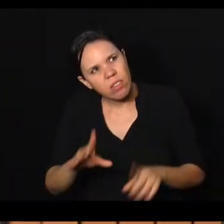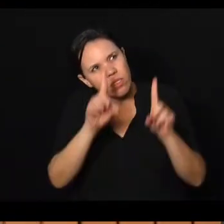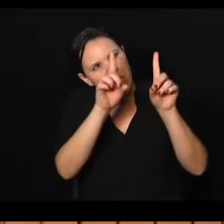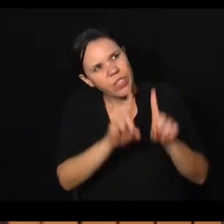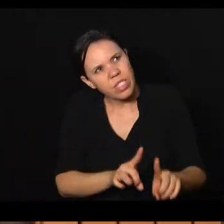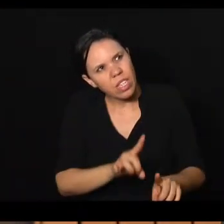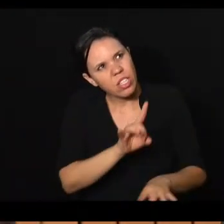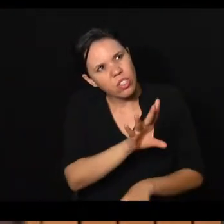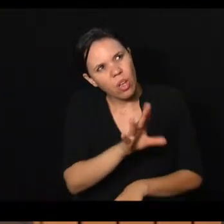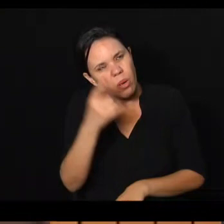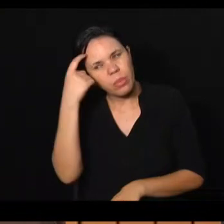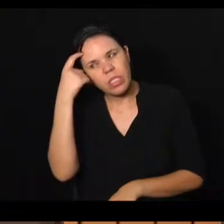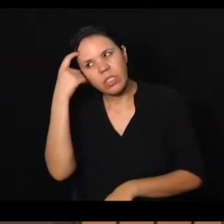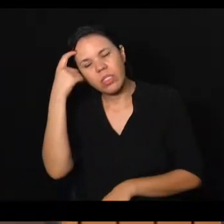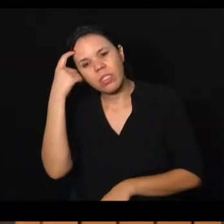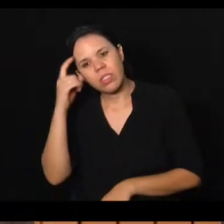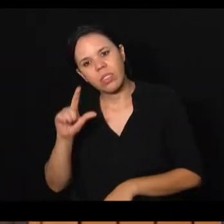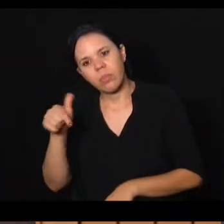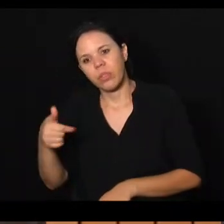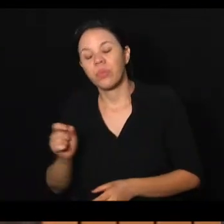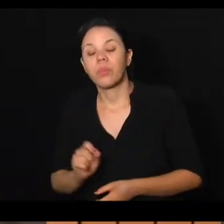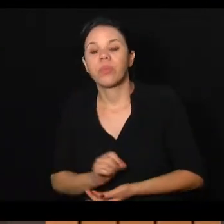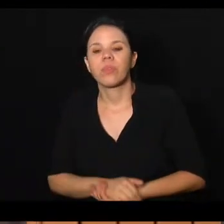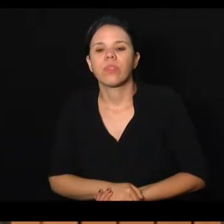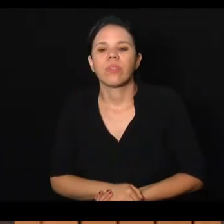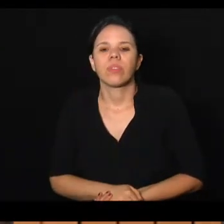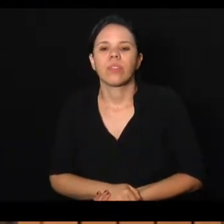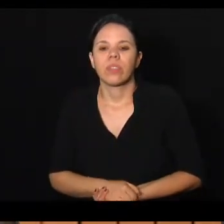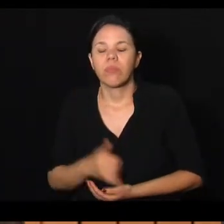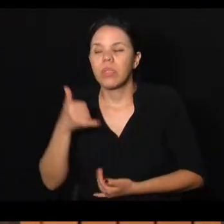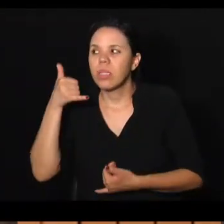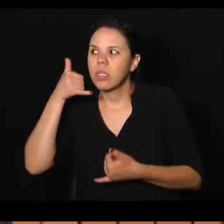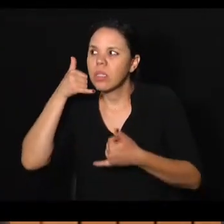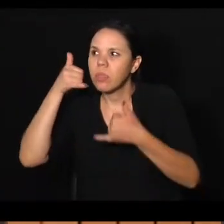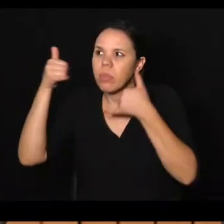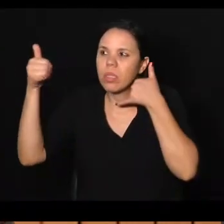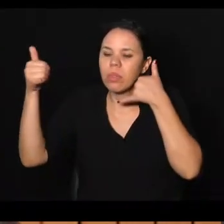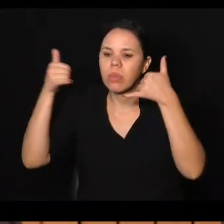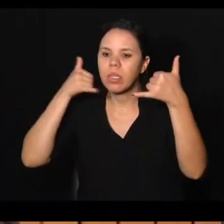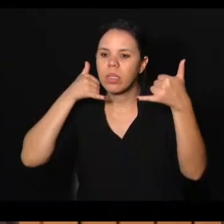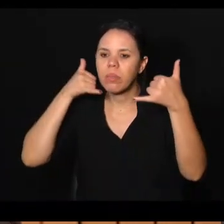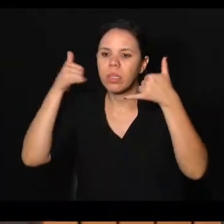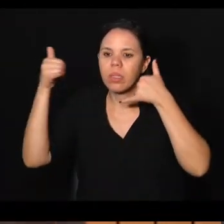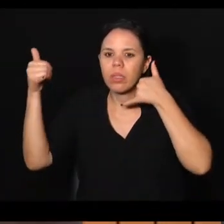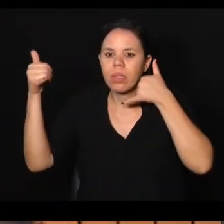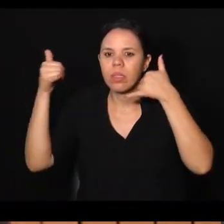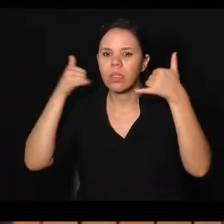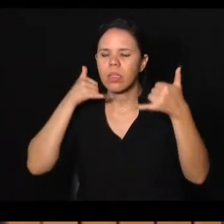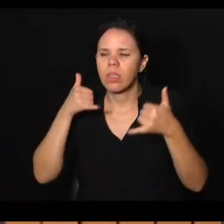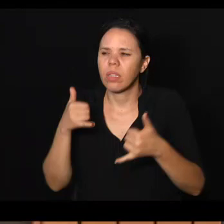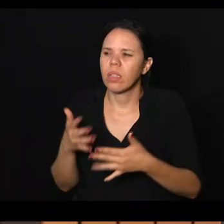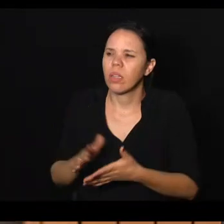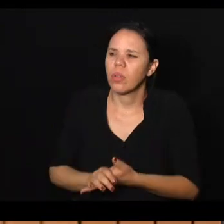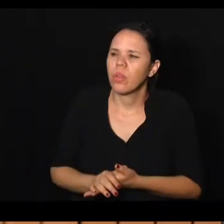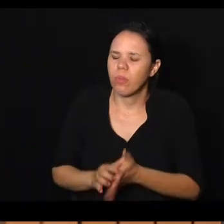deficiência, agora a gente se depara no Disque 100 e com um relatório da CPI dos maus tratos contra a criança